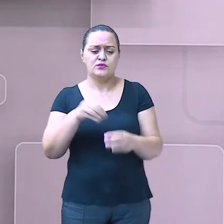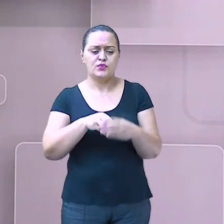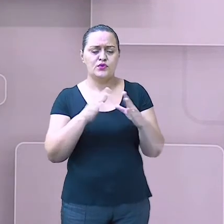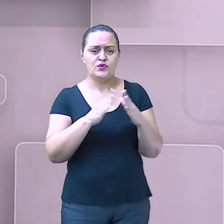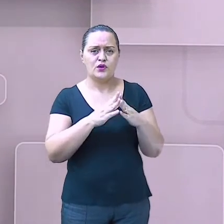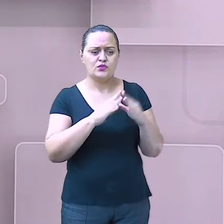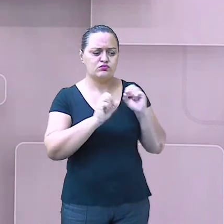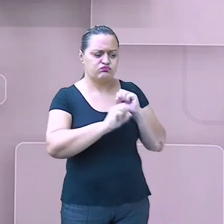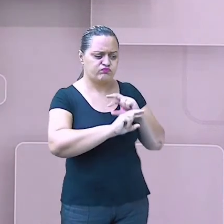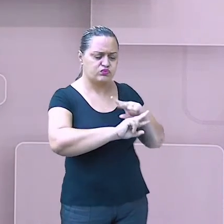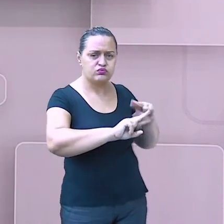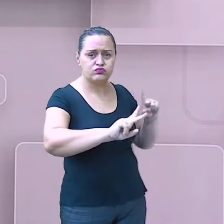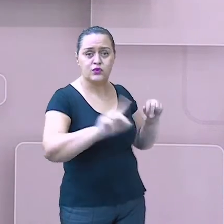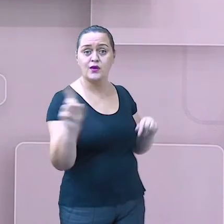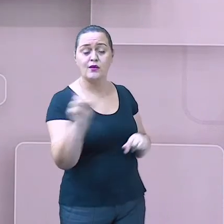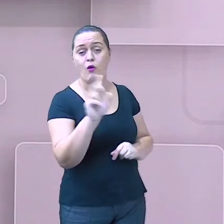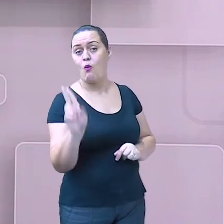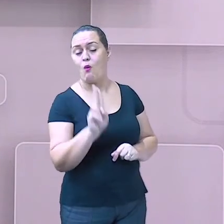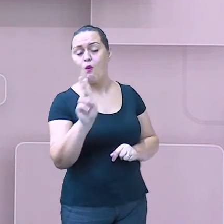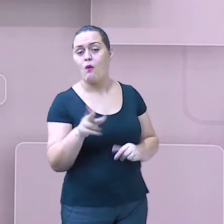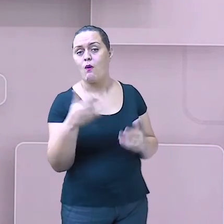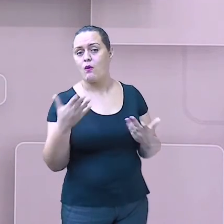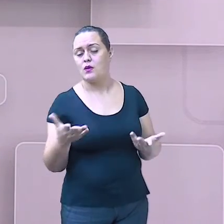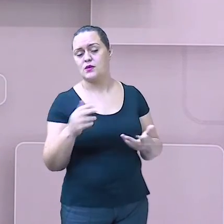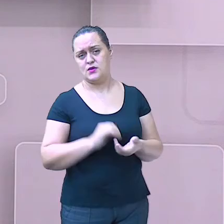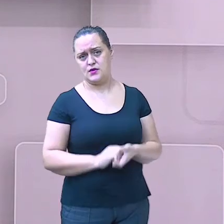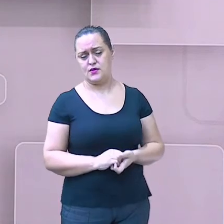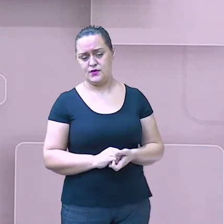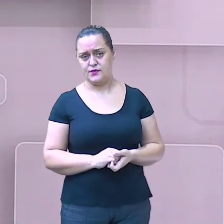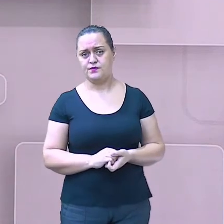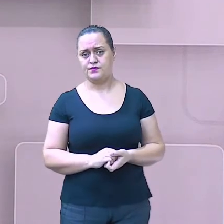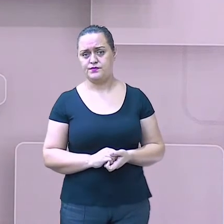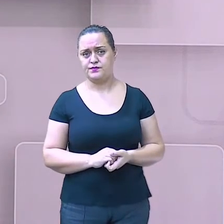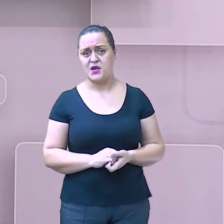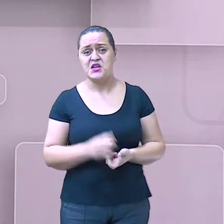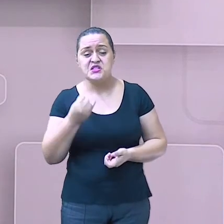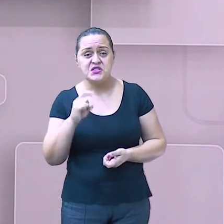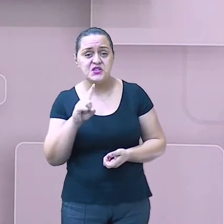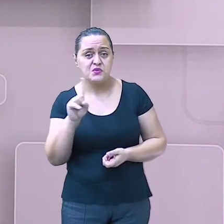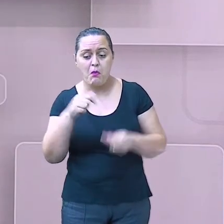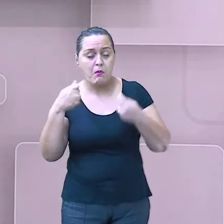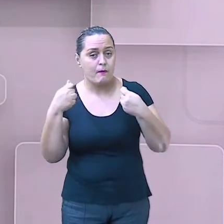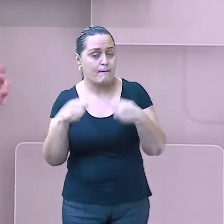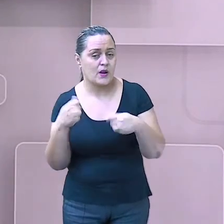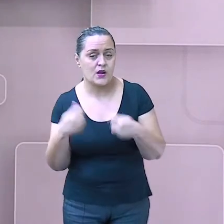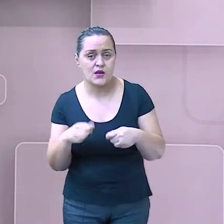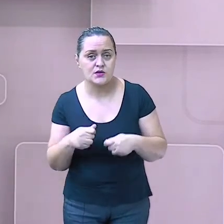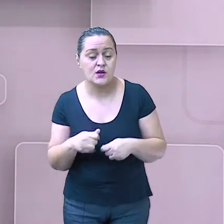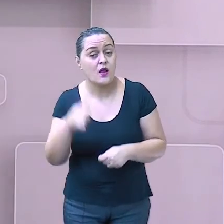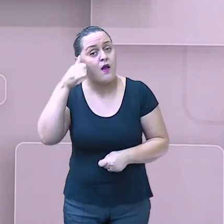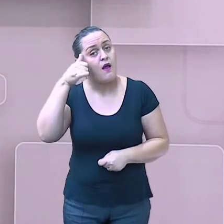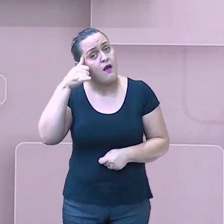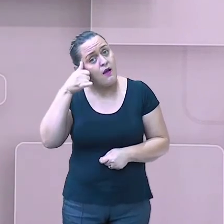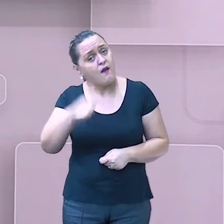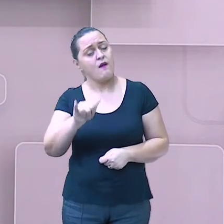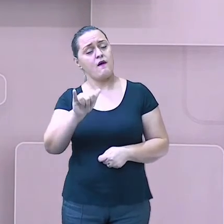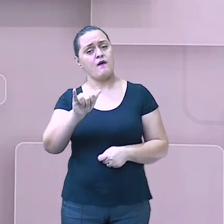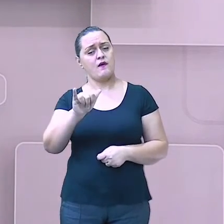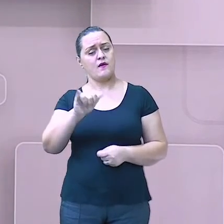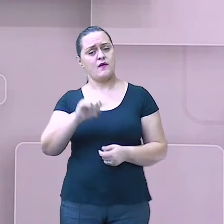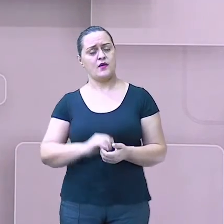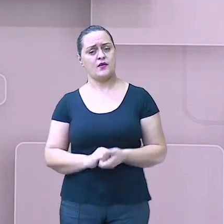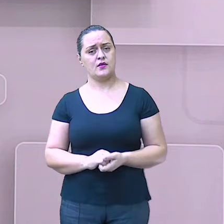poder, trazer esse consumo para dentro da minha casa, se eu não estou precisando. Evitar esse consumo exagerado. Como